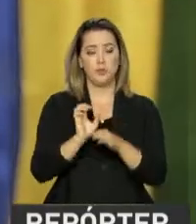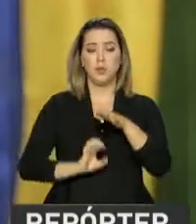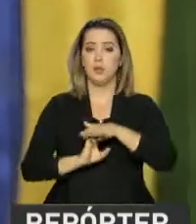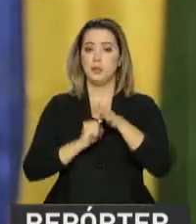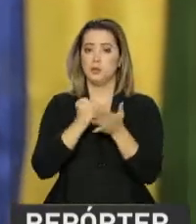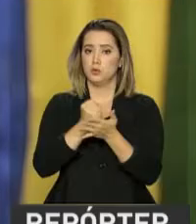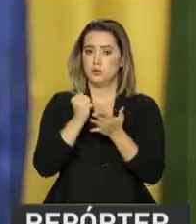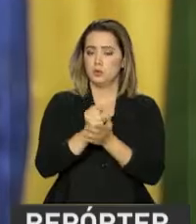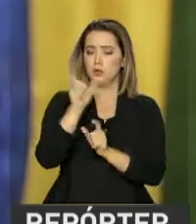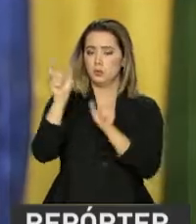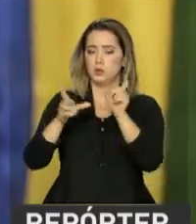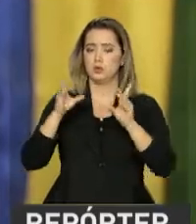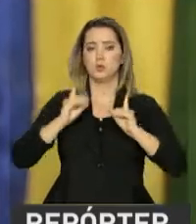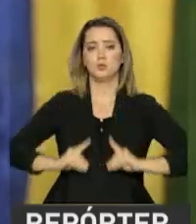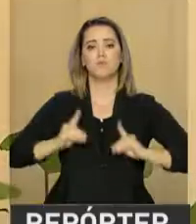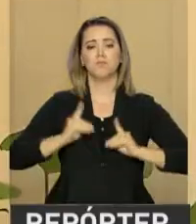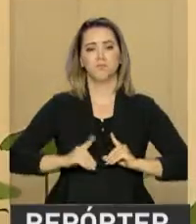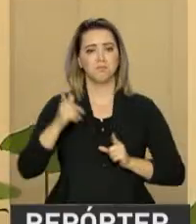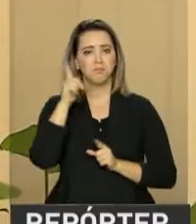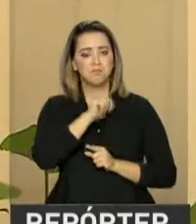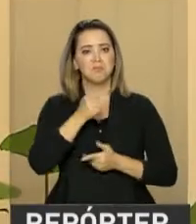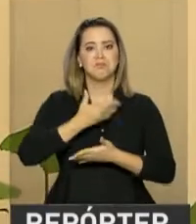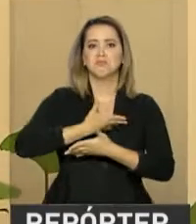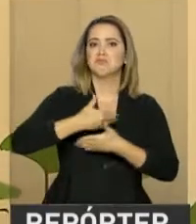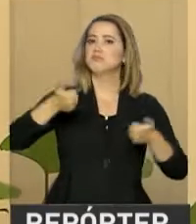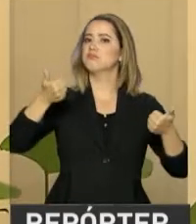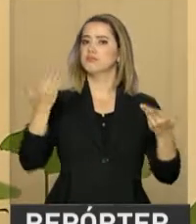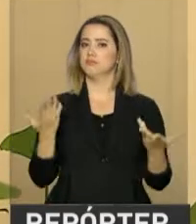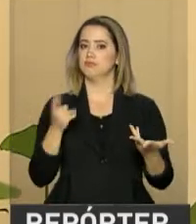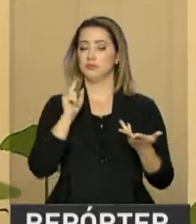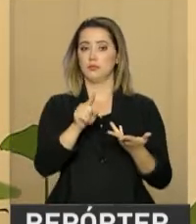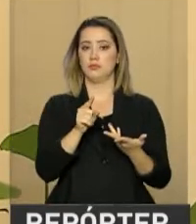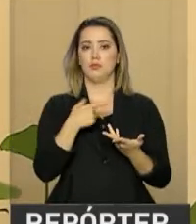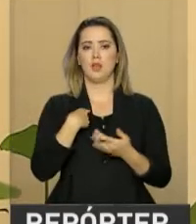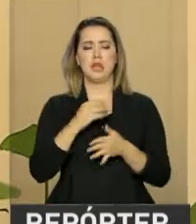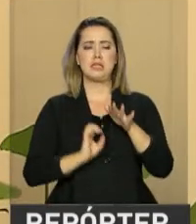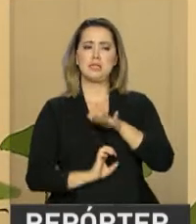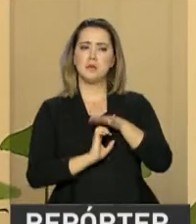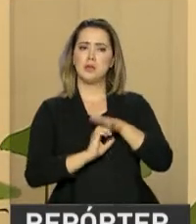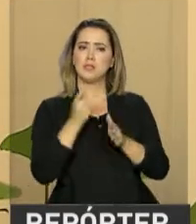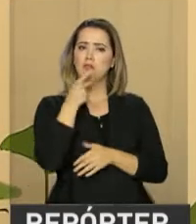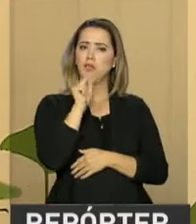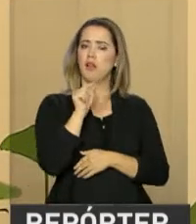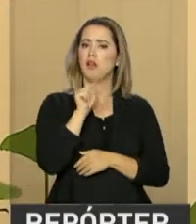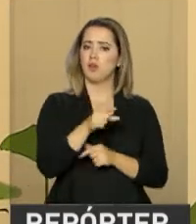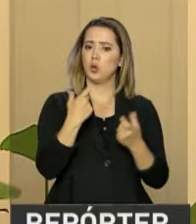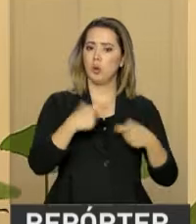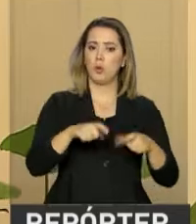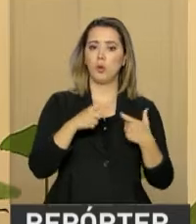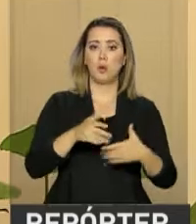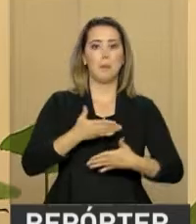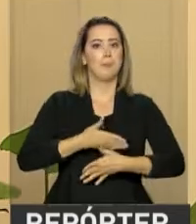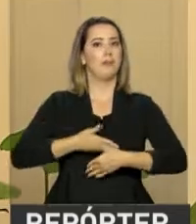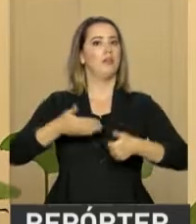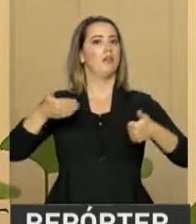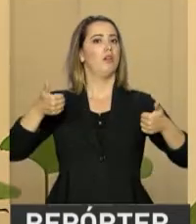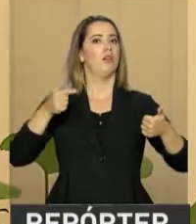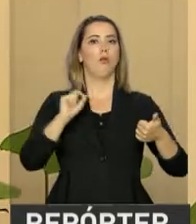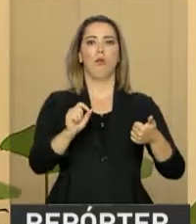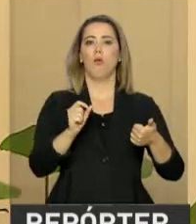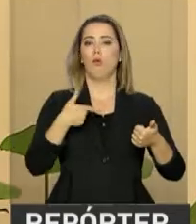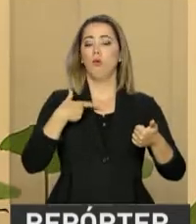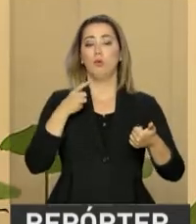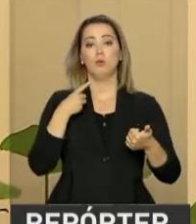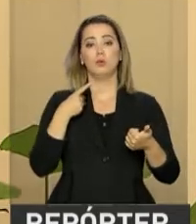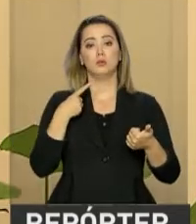deficiência têm muito a ganhar com o relato que a gente tem das empresas é que o ambiente de trabalho fica muito mais